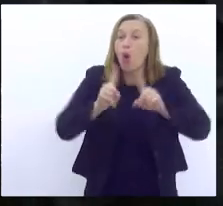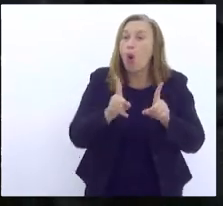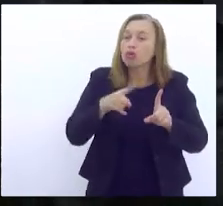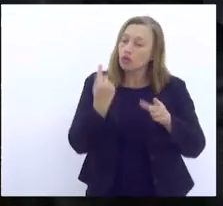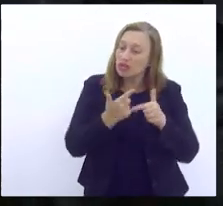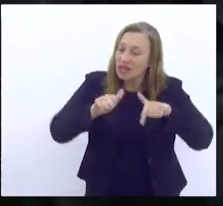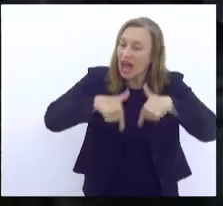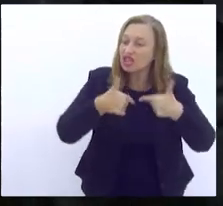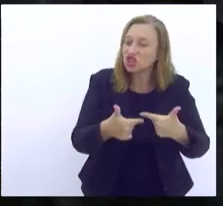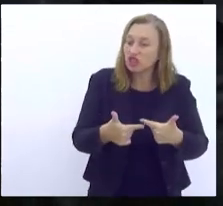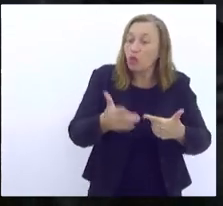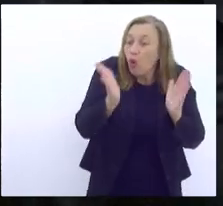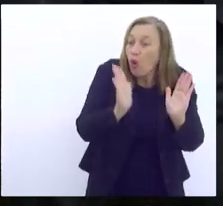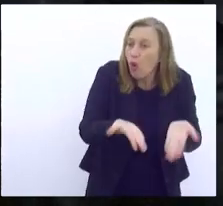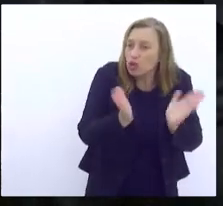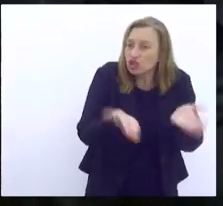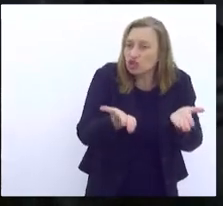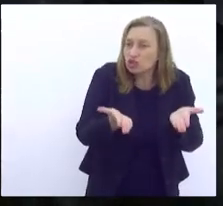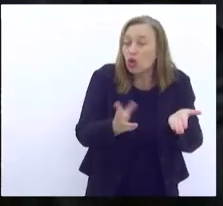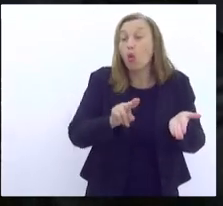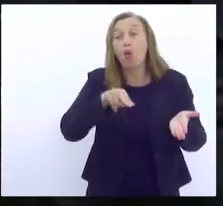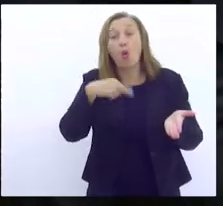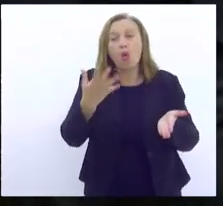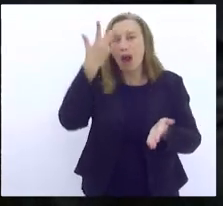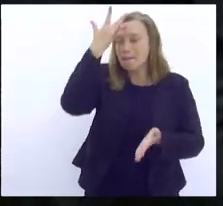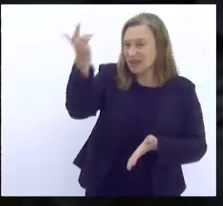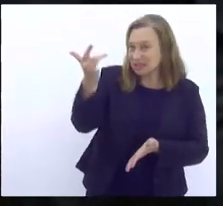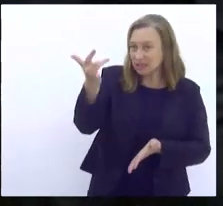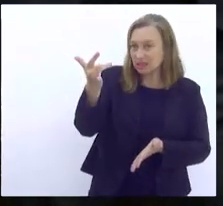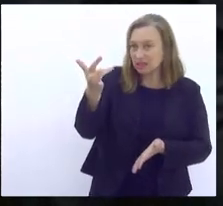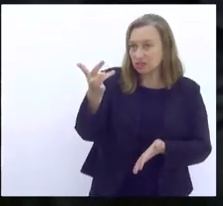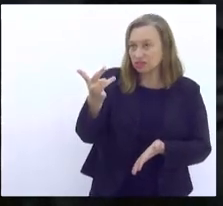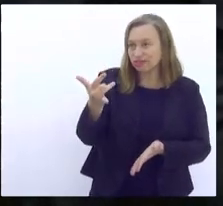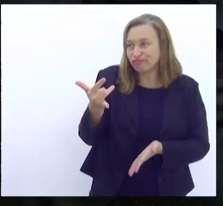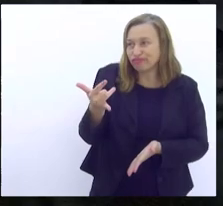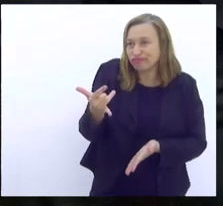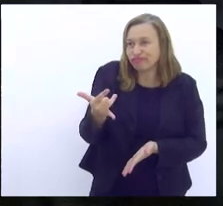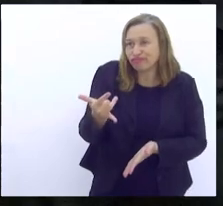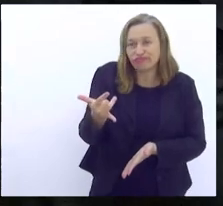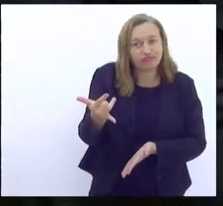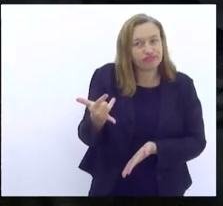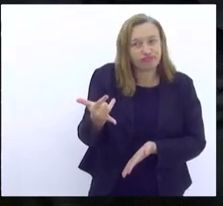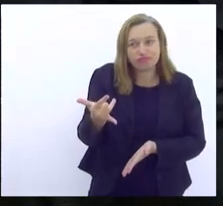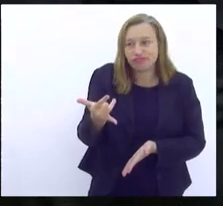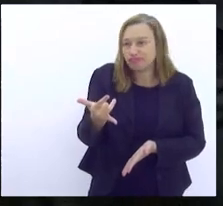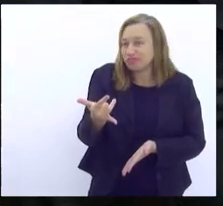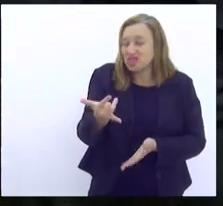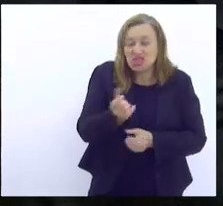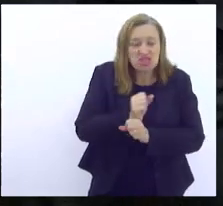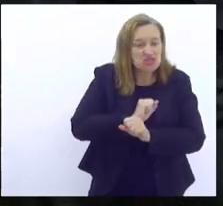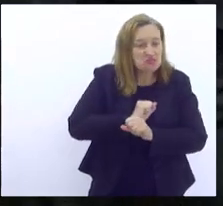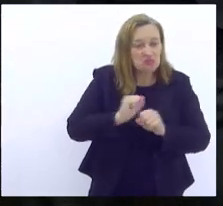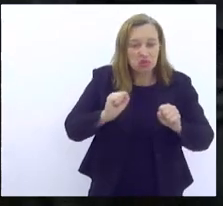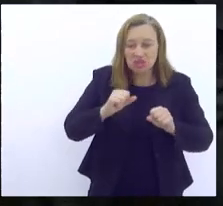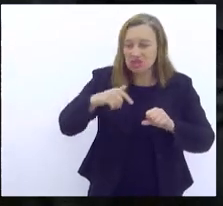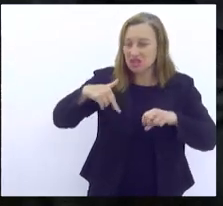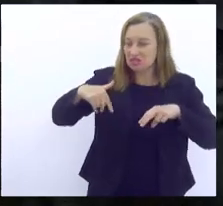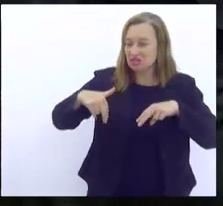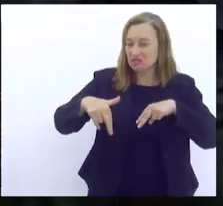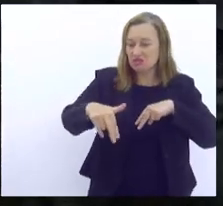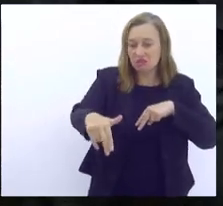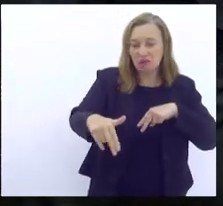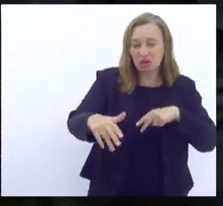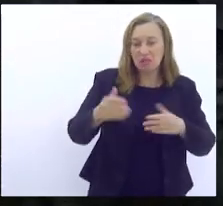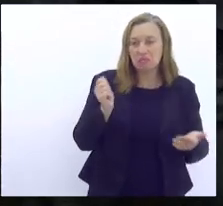isso hoje, ou amanhã não poderemos mais circular, nem mesmo para comprar pão